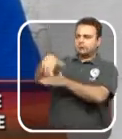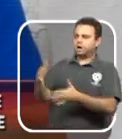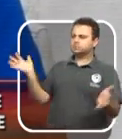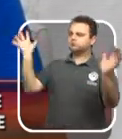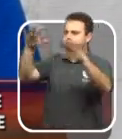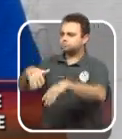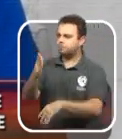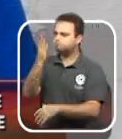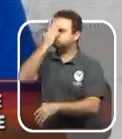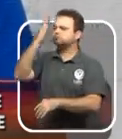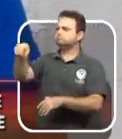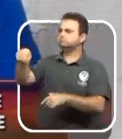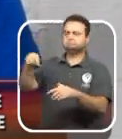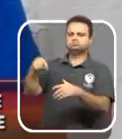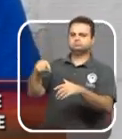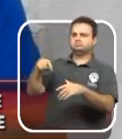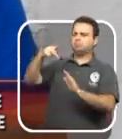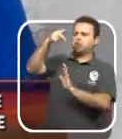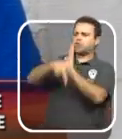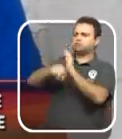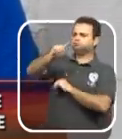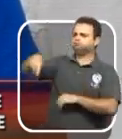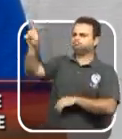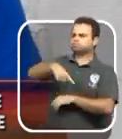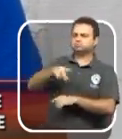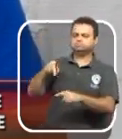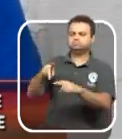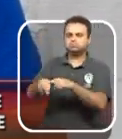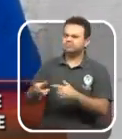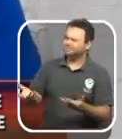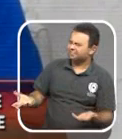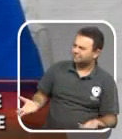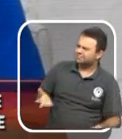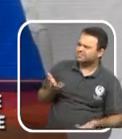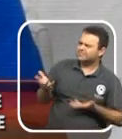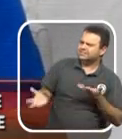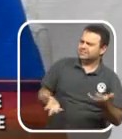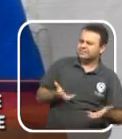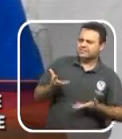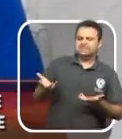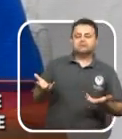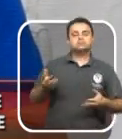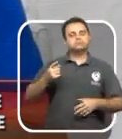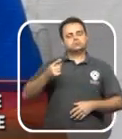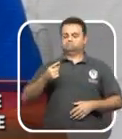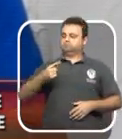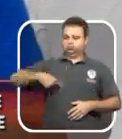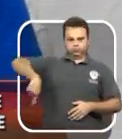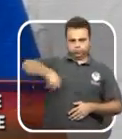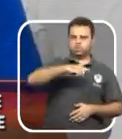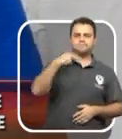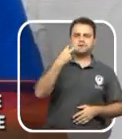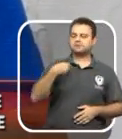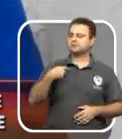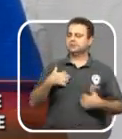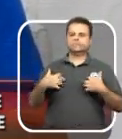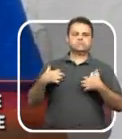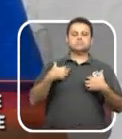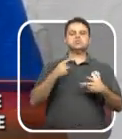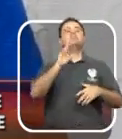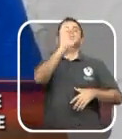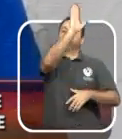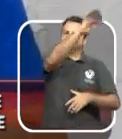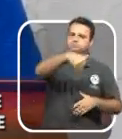educação. Recentemente fizemos uma tratativa também em relação ao contraturno, importante que havia aí